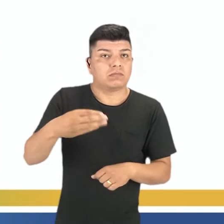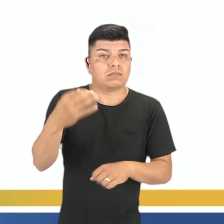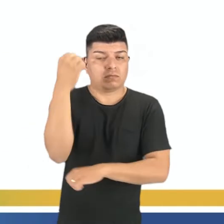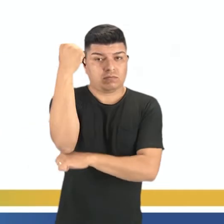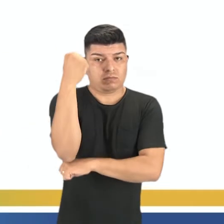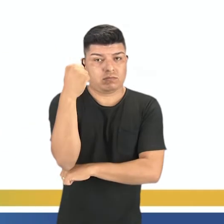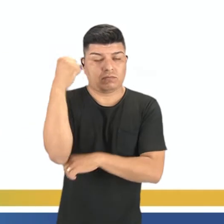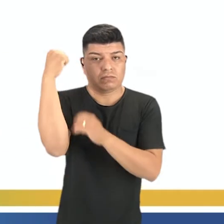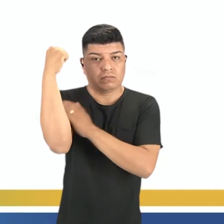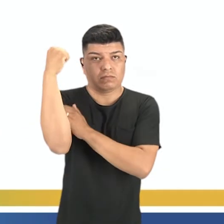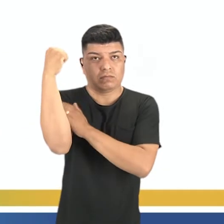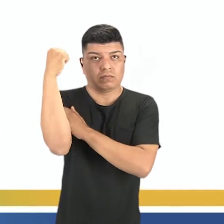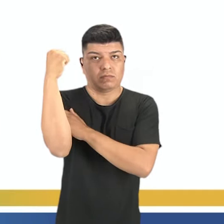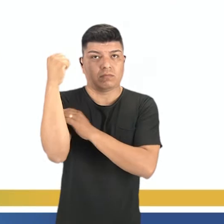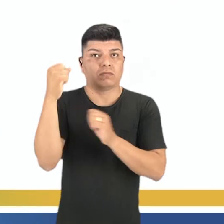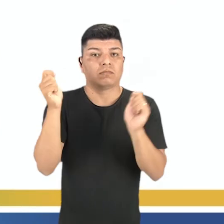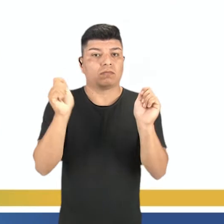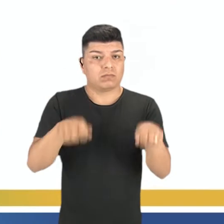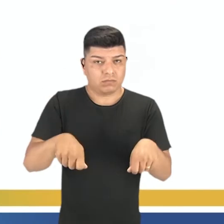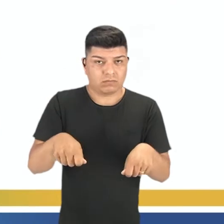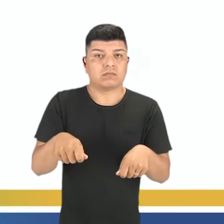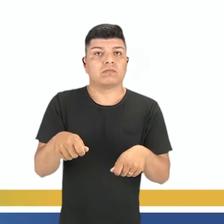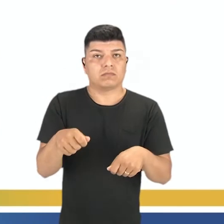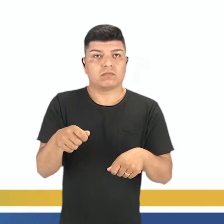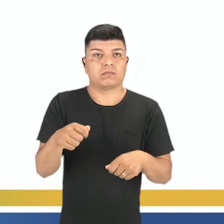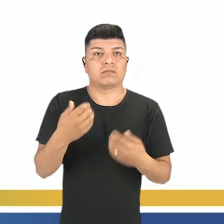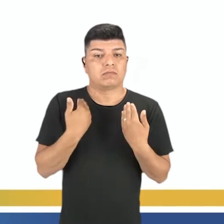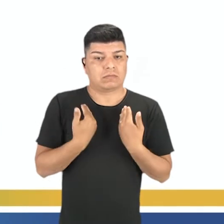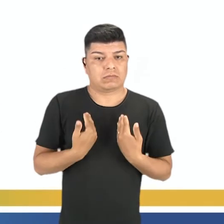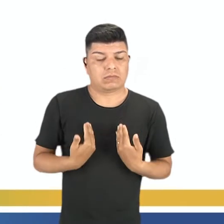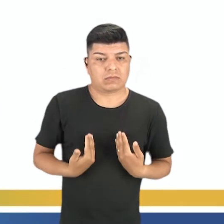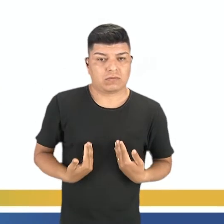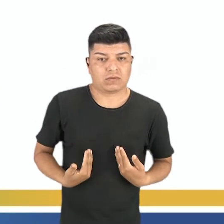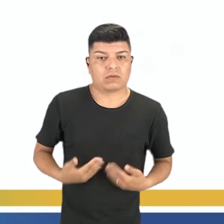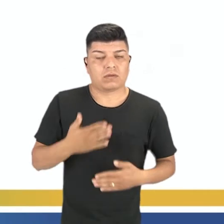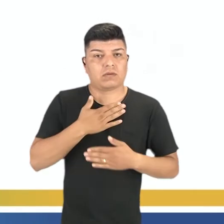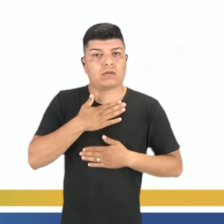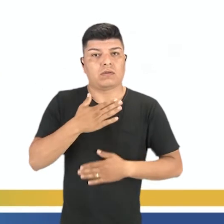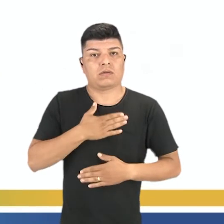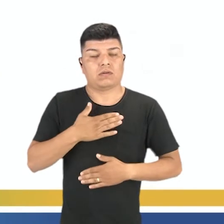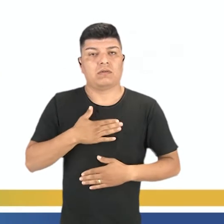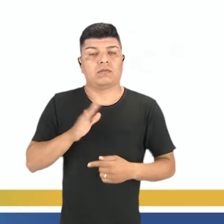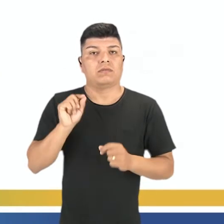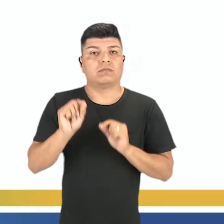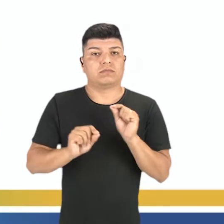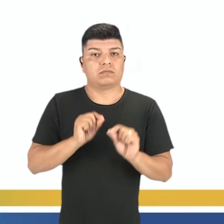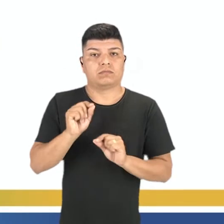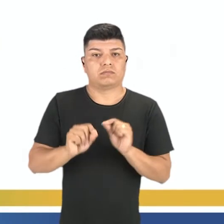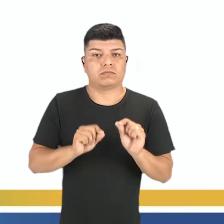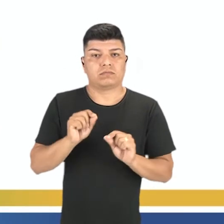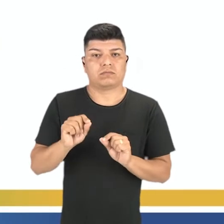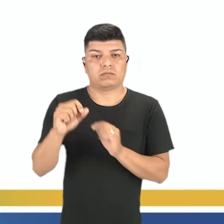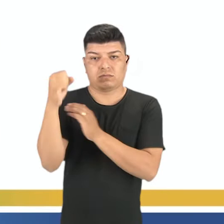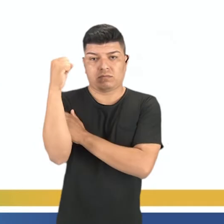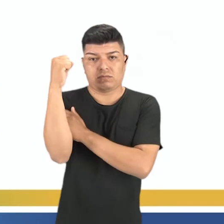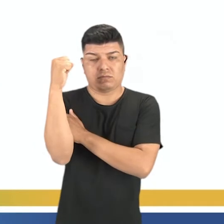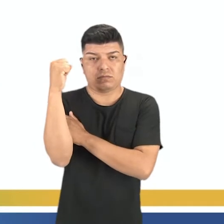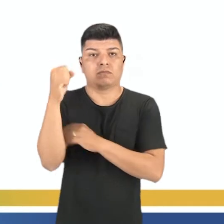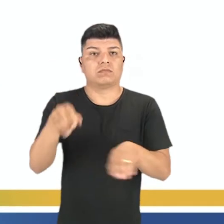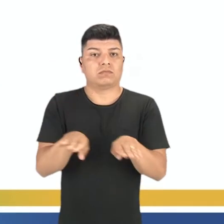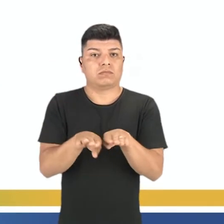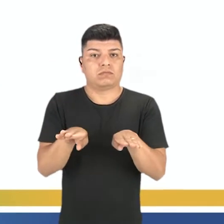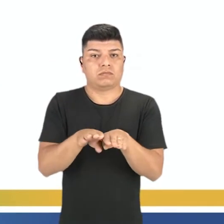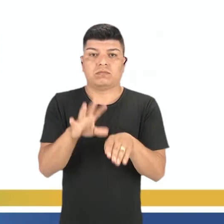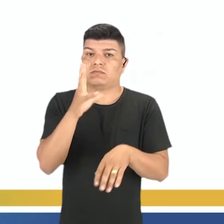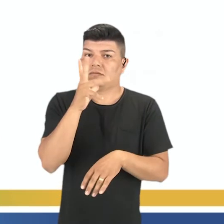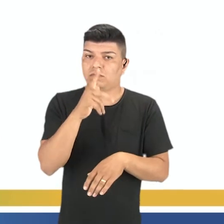É a capacidade de resistência à fadiga do organismo, no que se diz respeito à performance de força e de longa